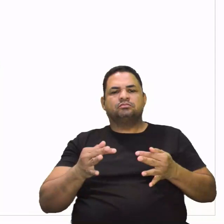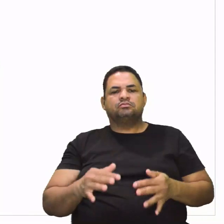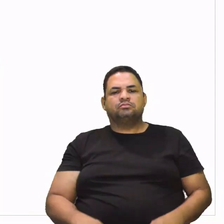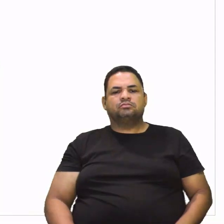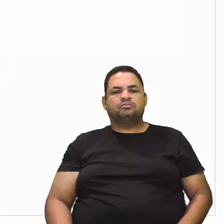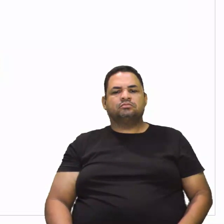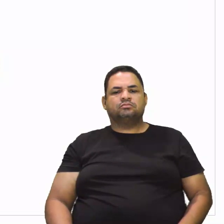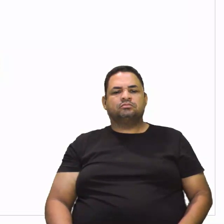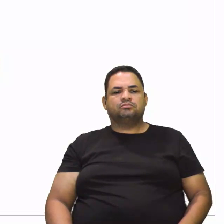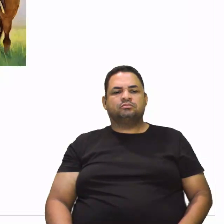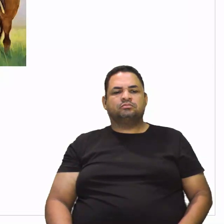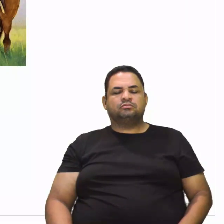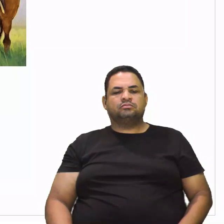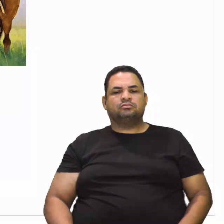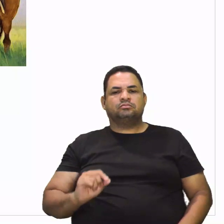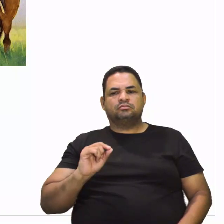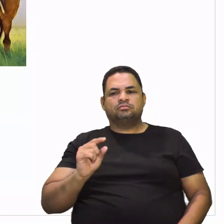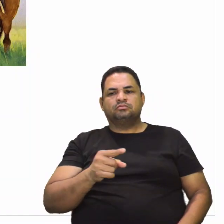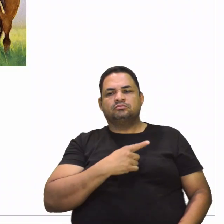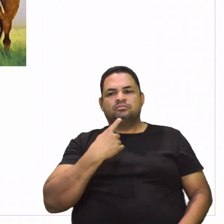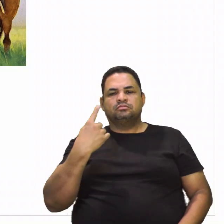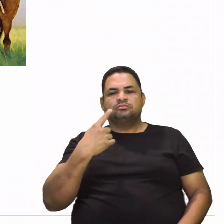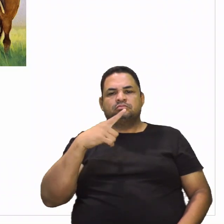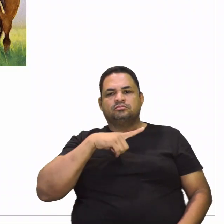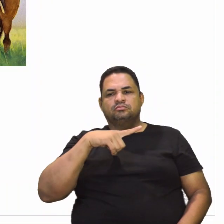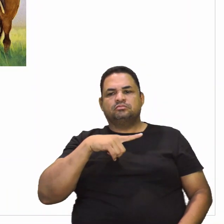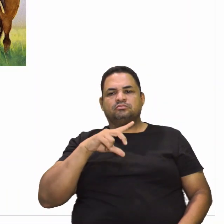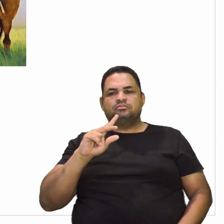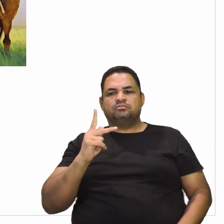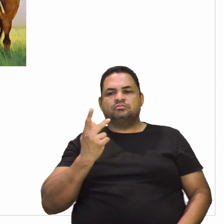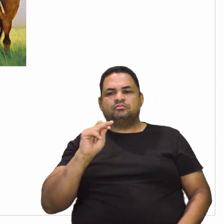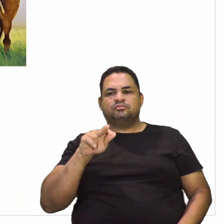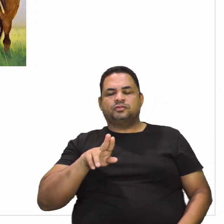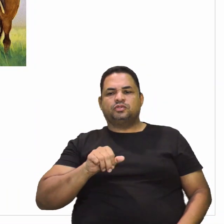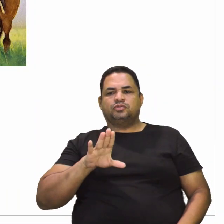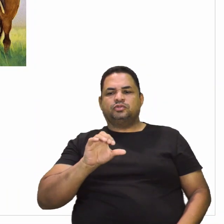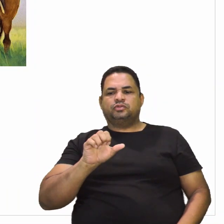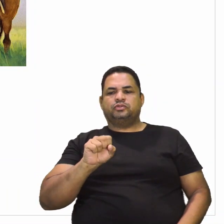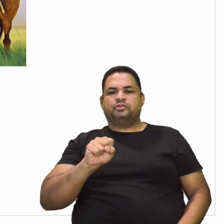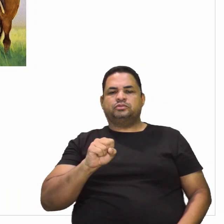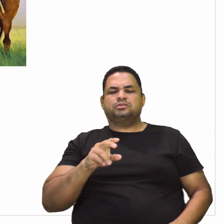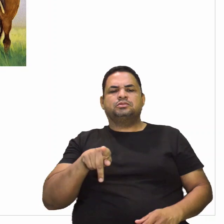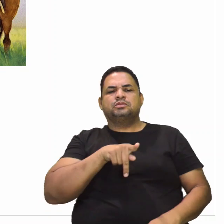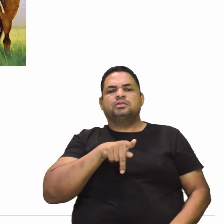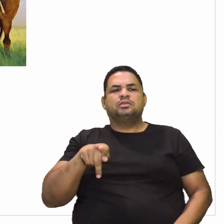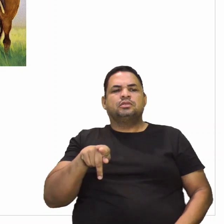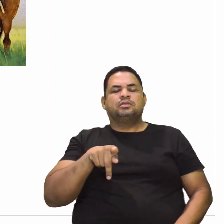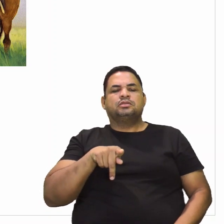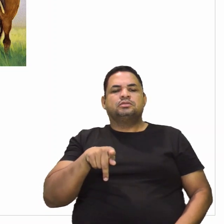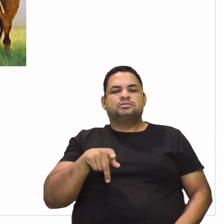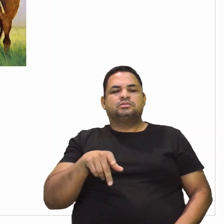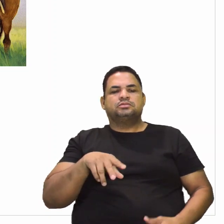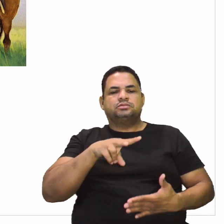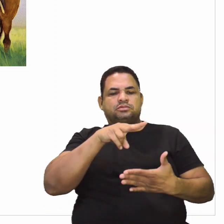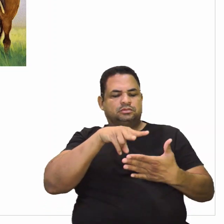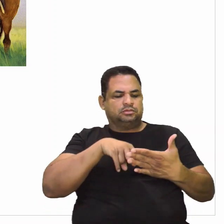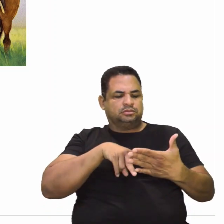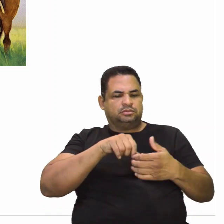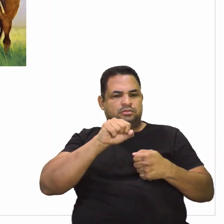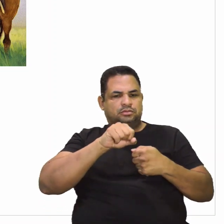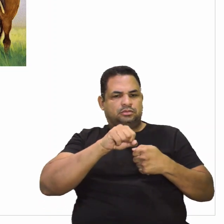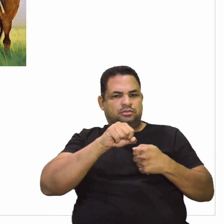na sequência, o que nós temos? Aí eu tenho aqui, ó, os hunos. Professor, na leitura que eu